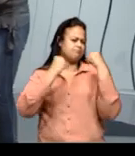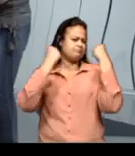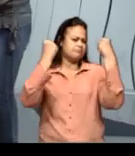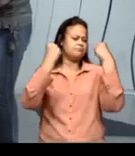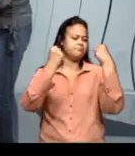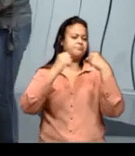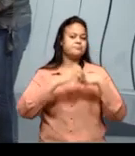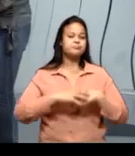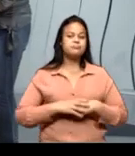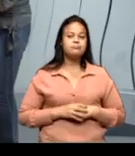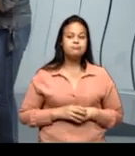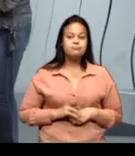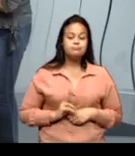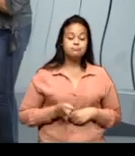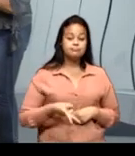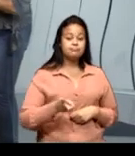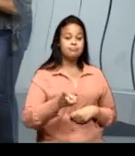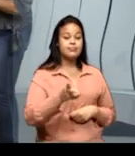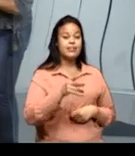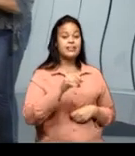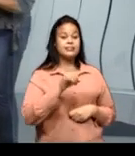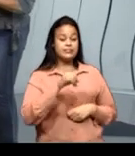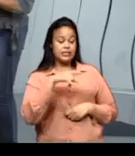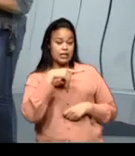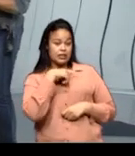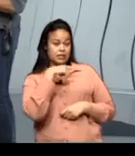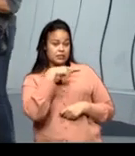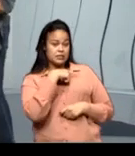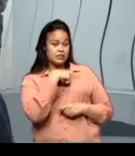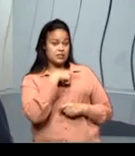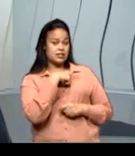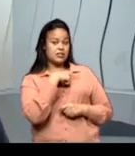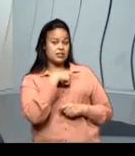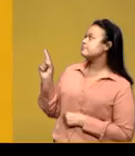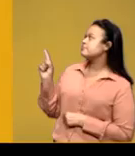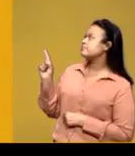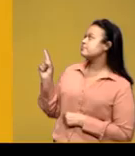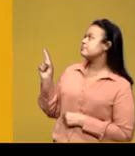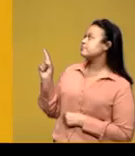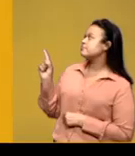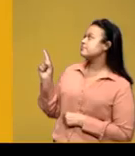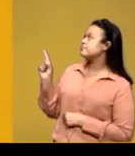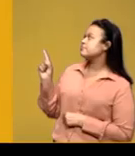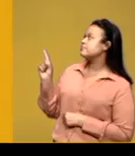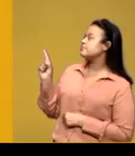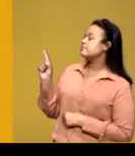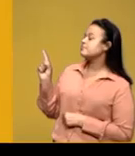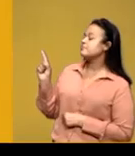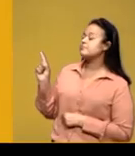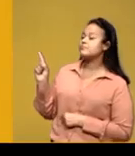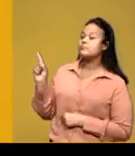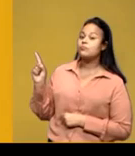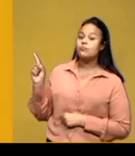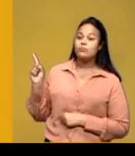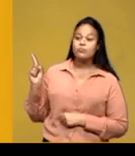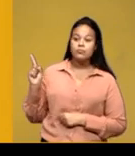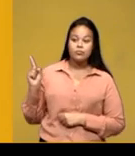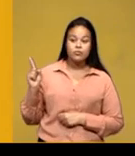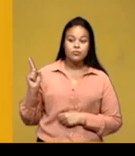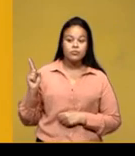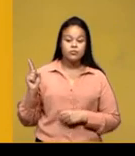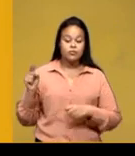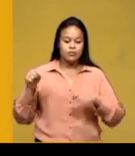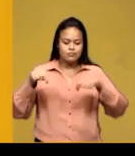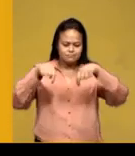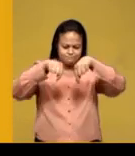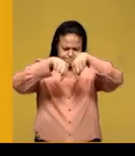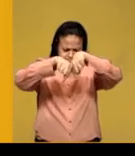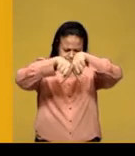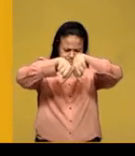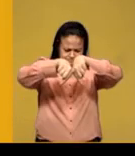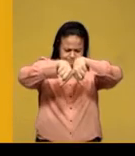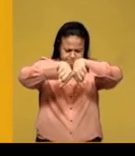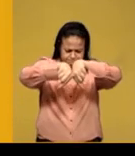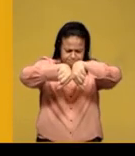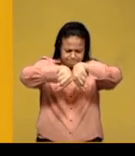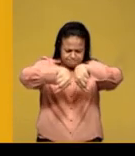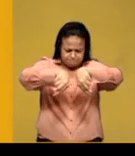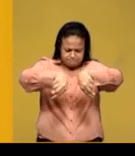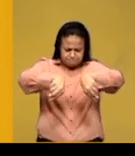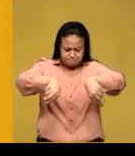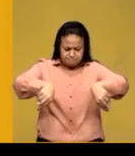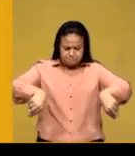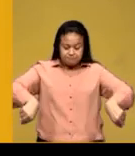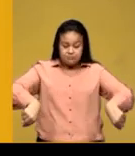continuando, se eu tiver, neste caso, em direções diferentes, como que